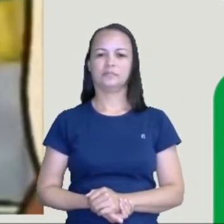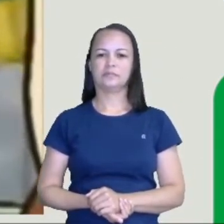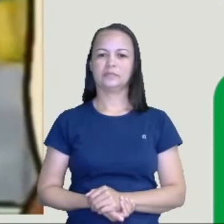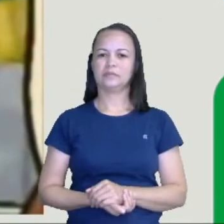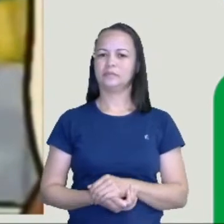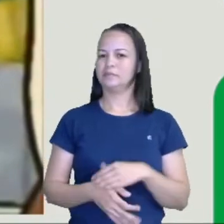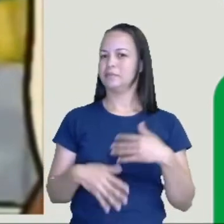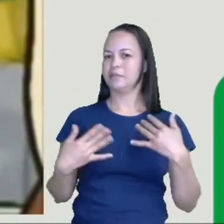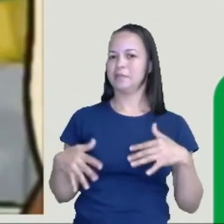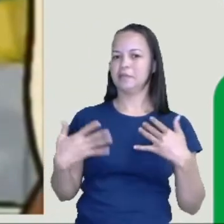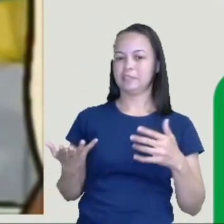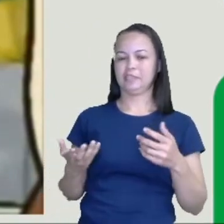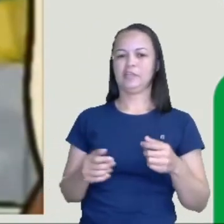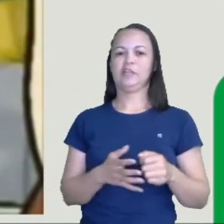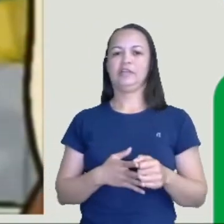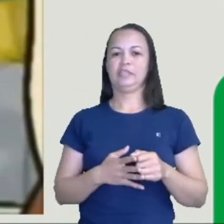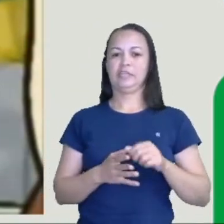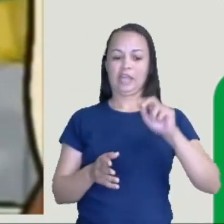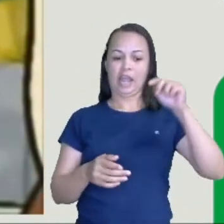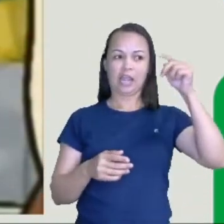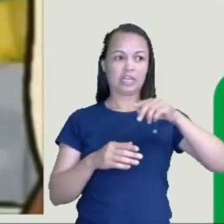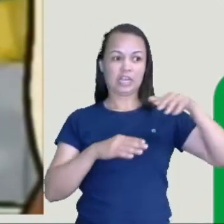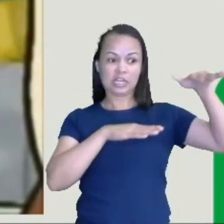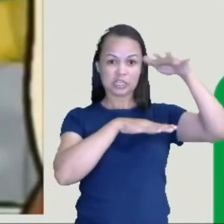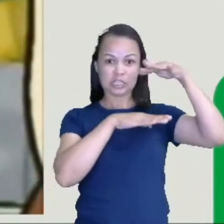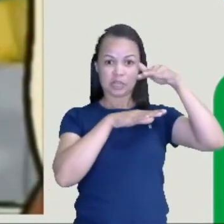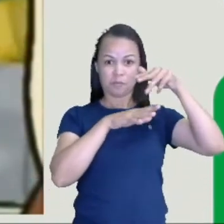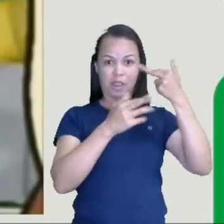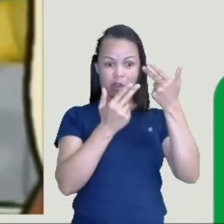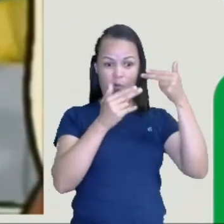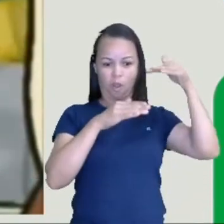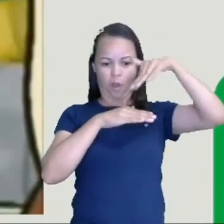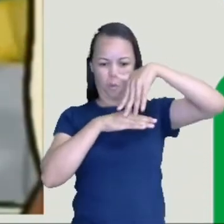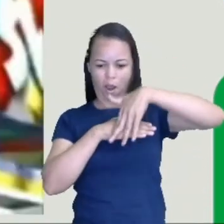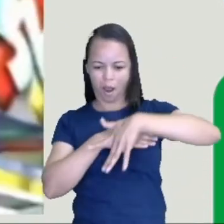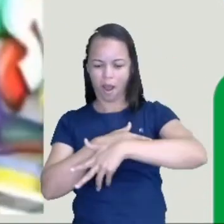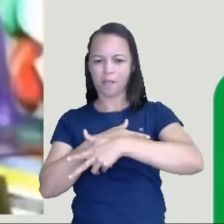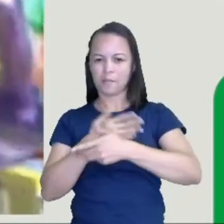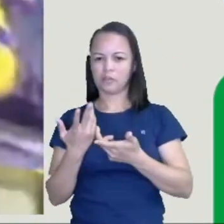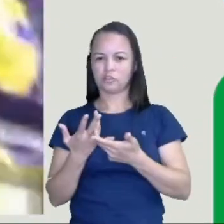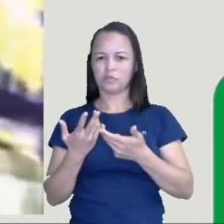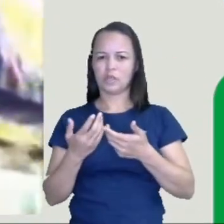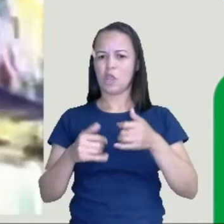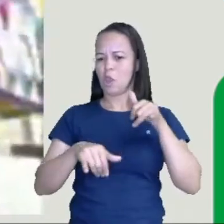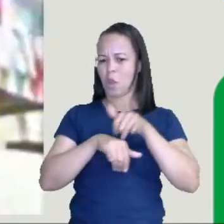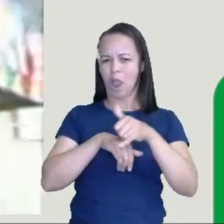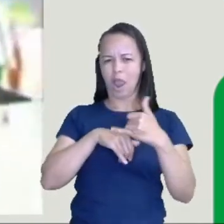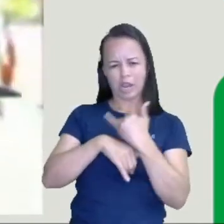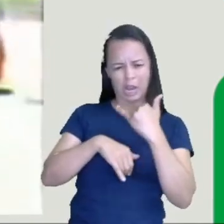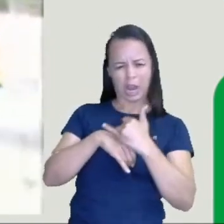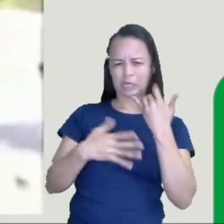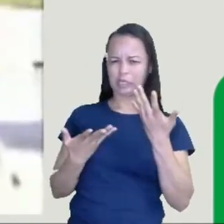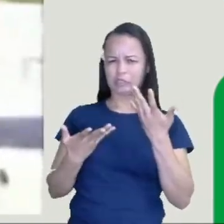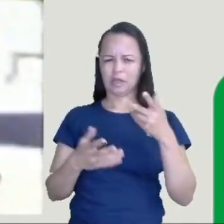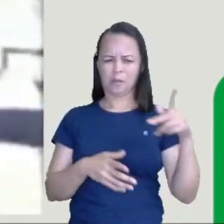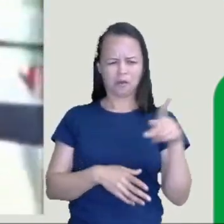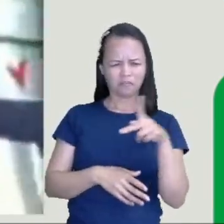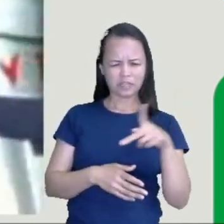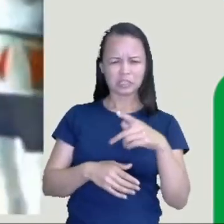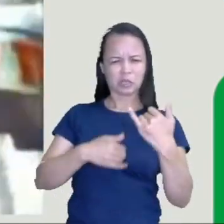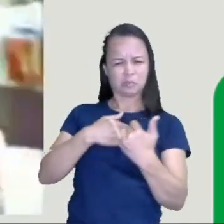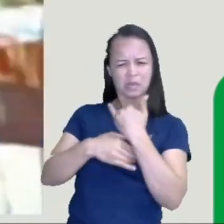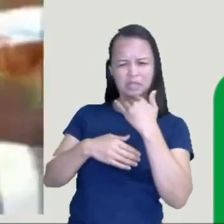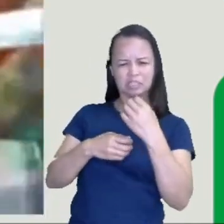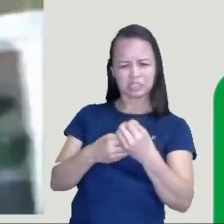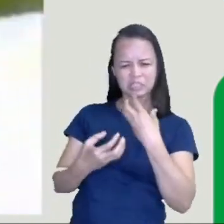E lasqueira, aqui em riba é igual lá embaixo. E o pior é que acho que eu fui enganado. A professora me ensinou tudo